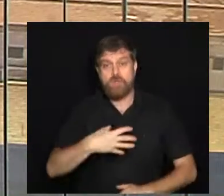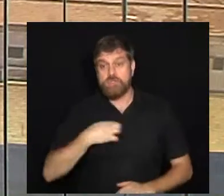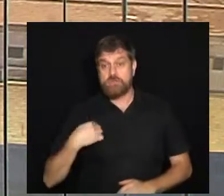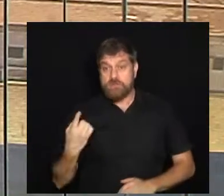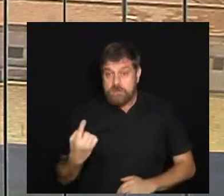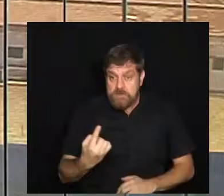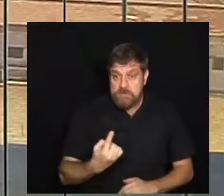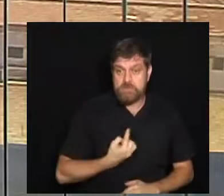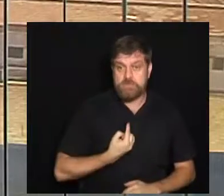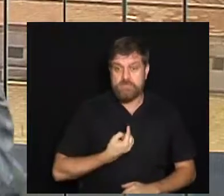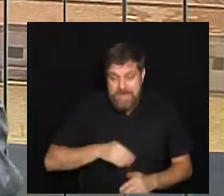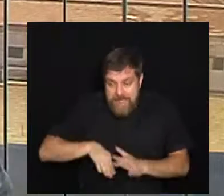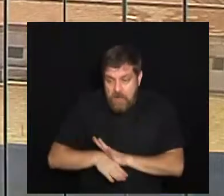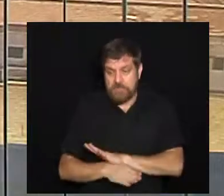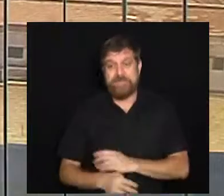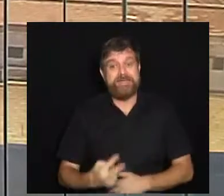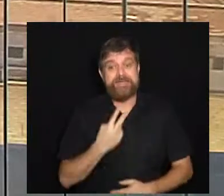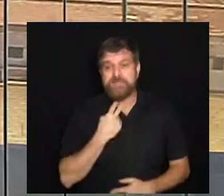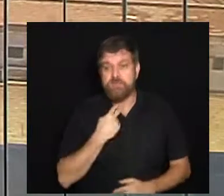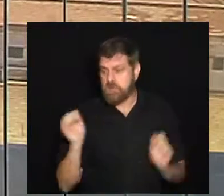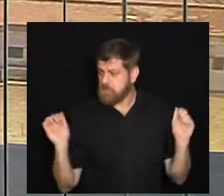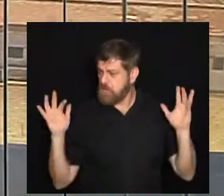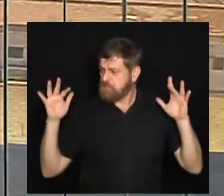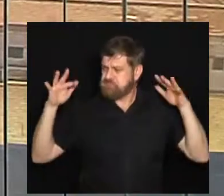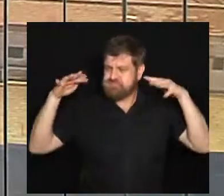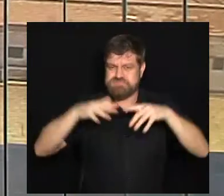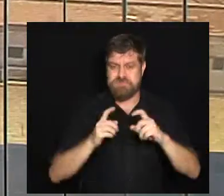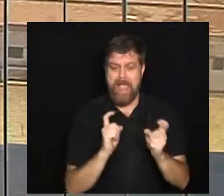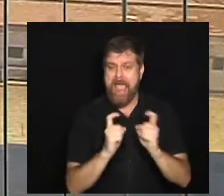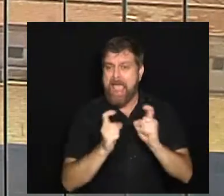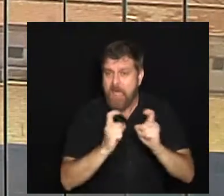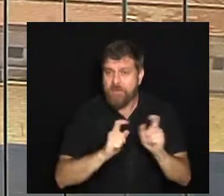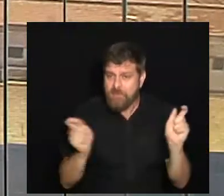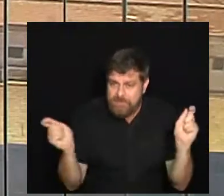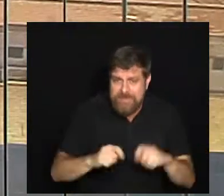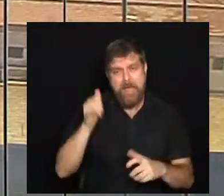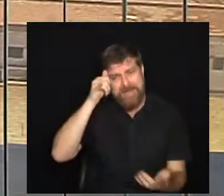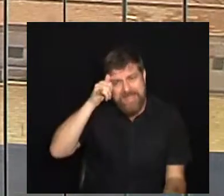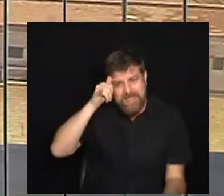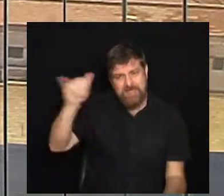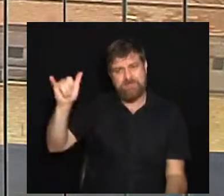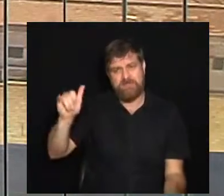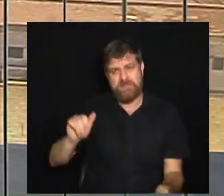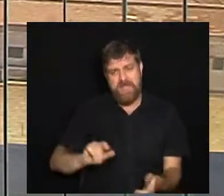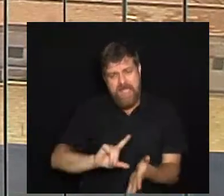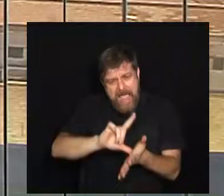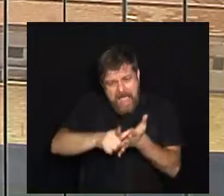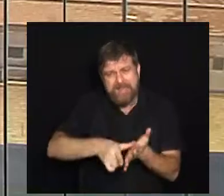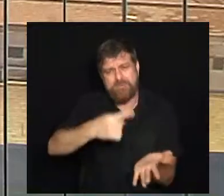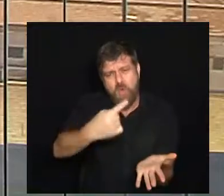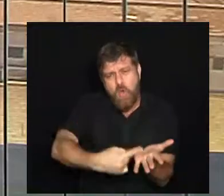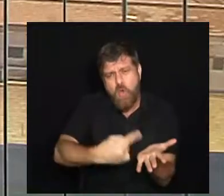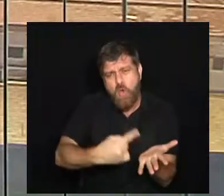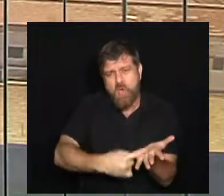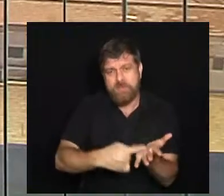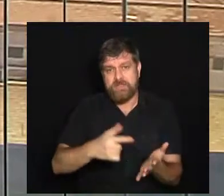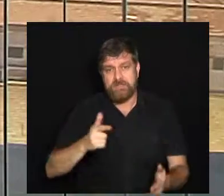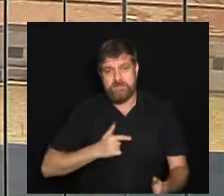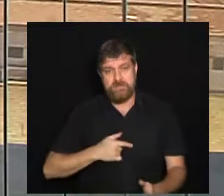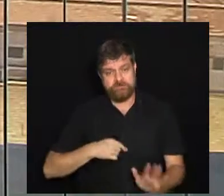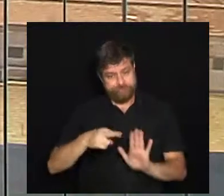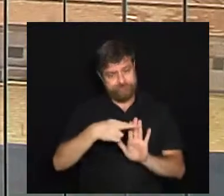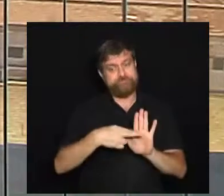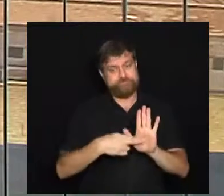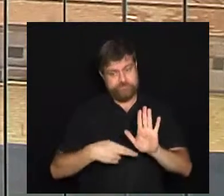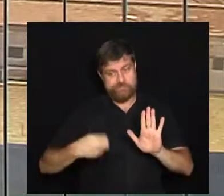nos organizar né o ideal é que não ocorra aglomerações reuniões que sejam evitáveis né e as reuniões aglomerações inevitáveis devem ter essas